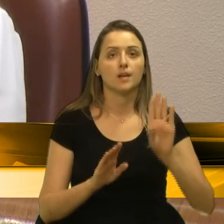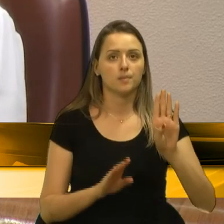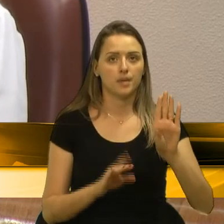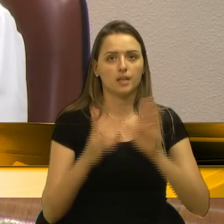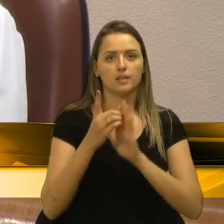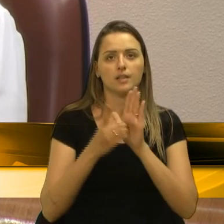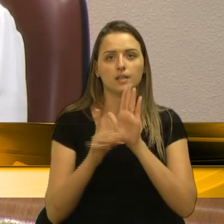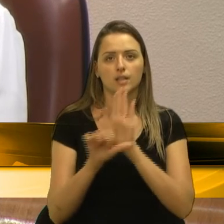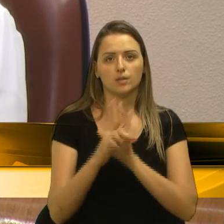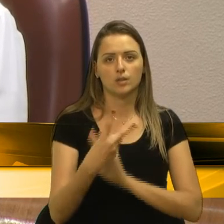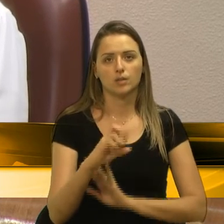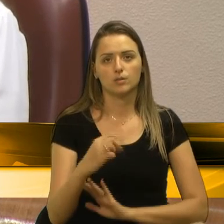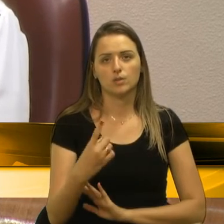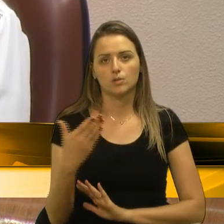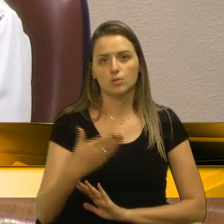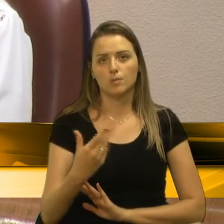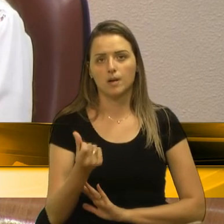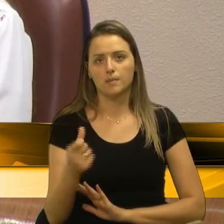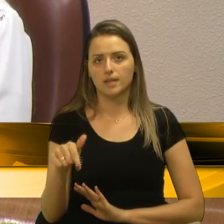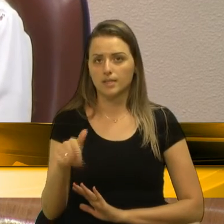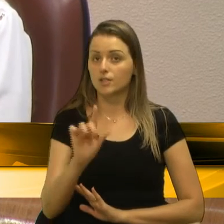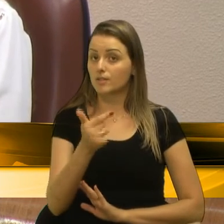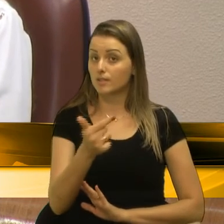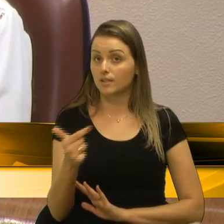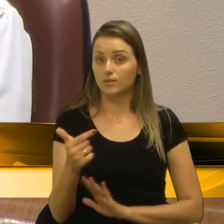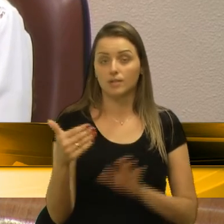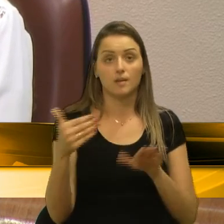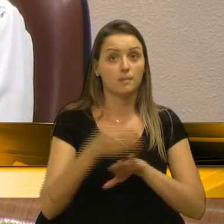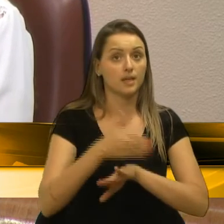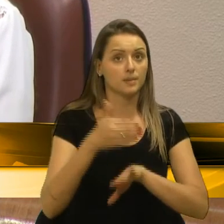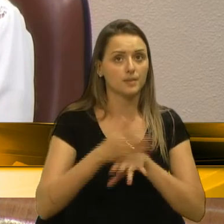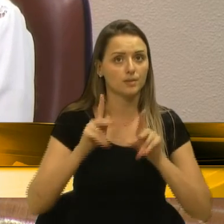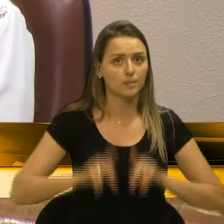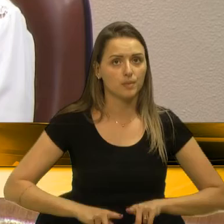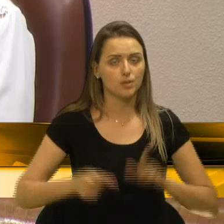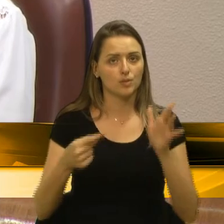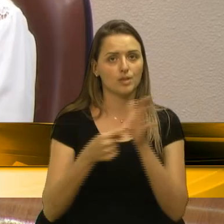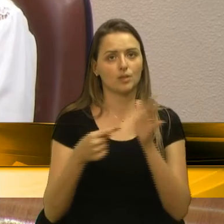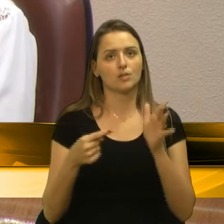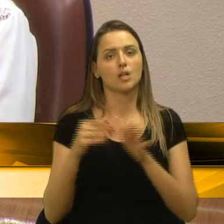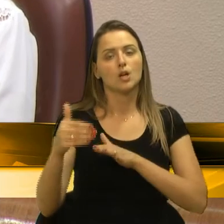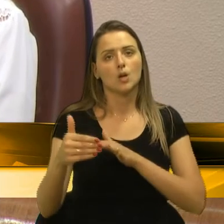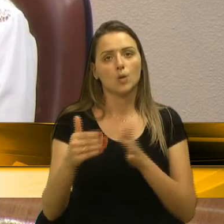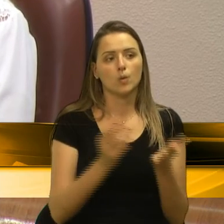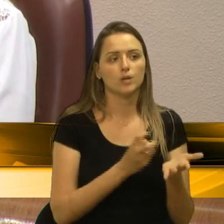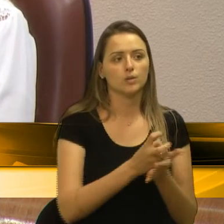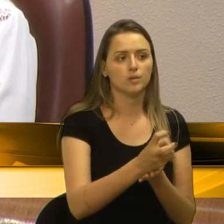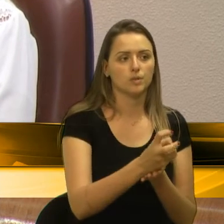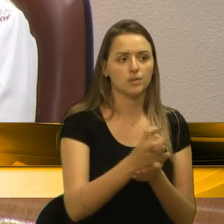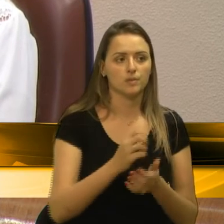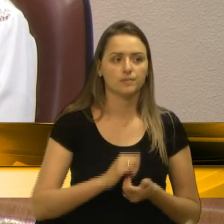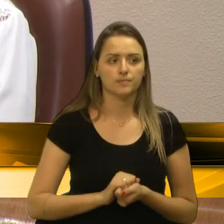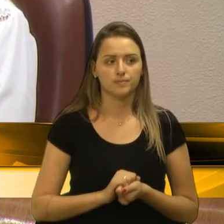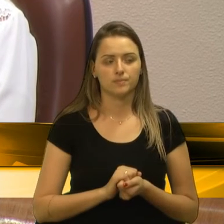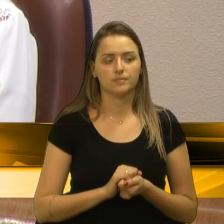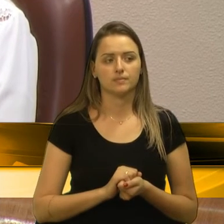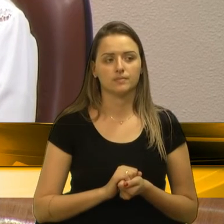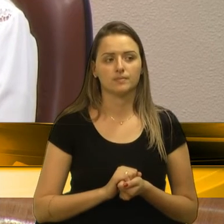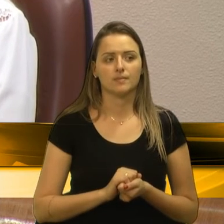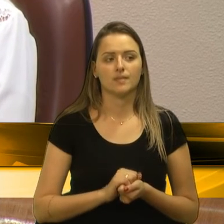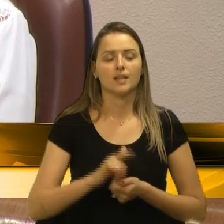nº 201/67 não prevê a participação do denunciante cidadão no processo de cassação de mandato, e a ele não se